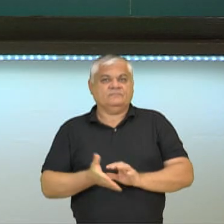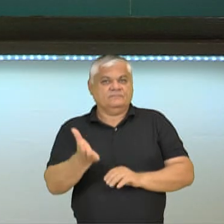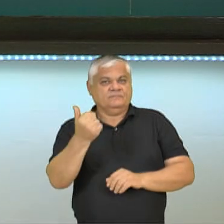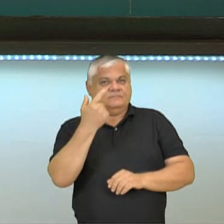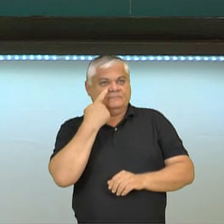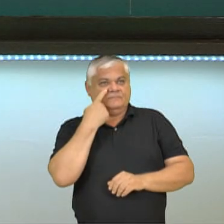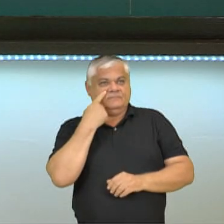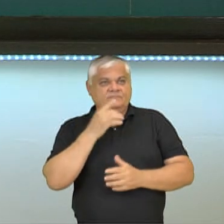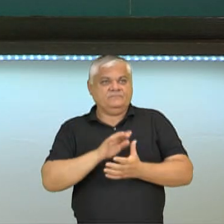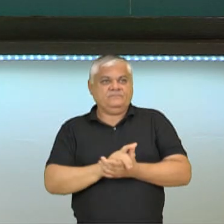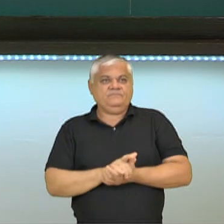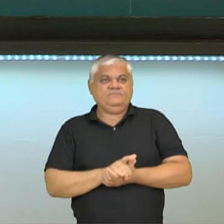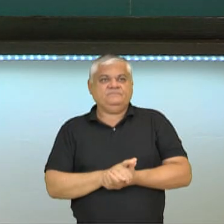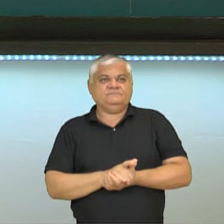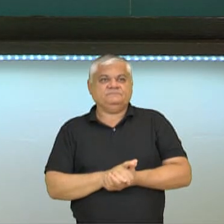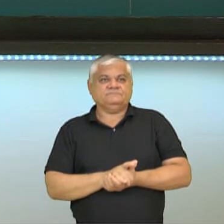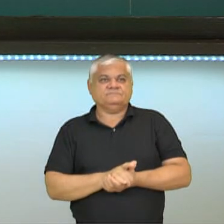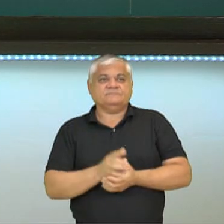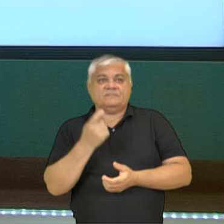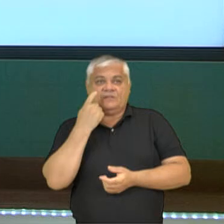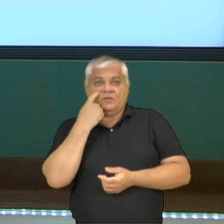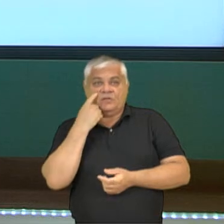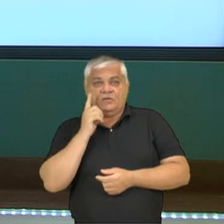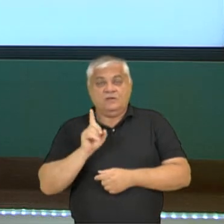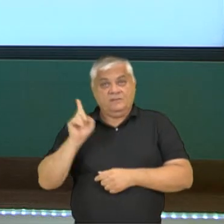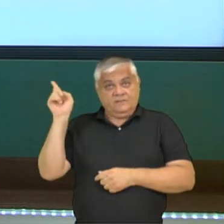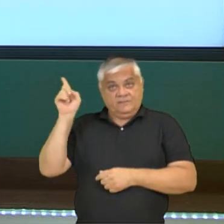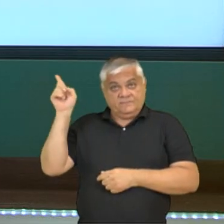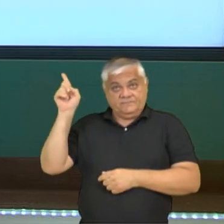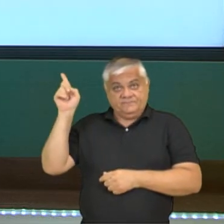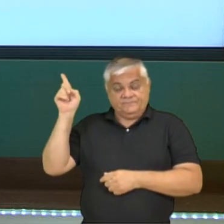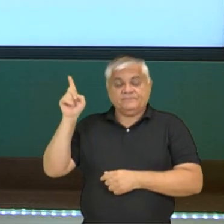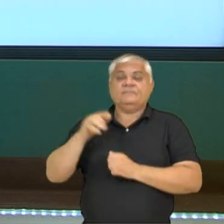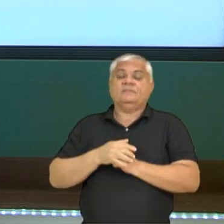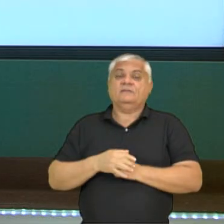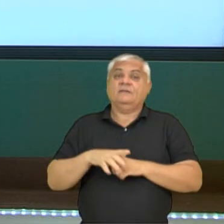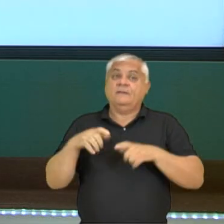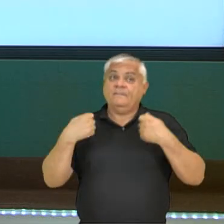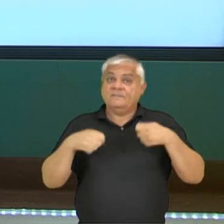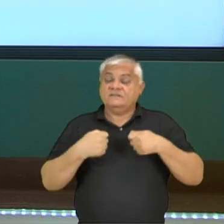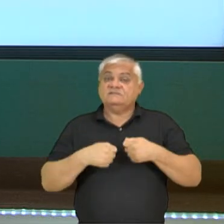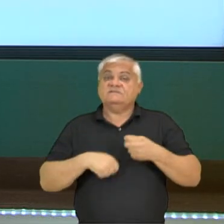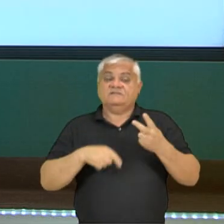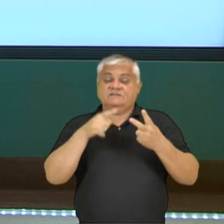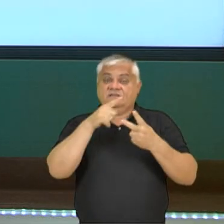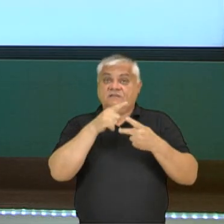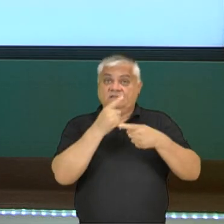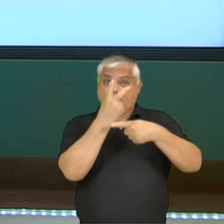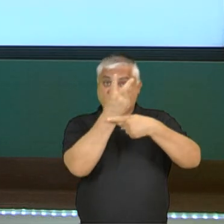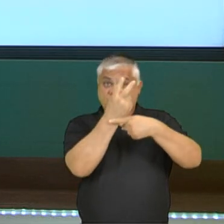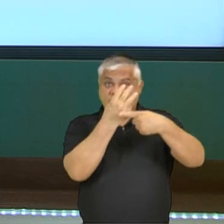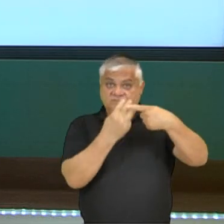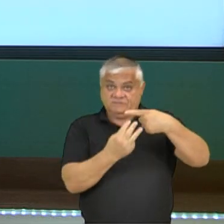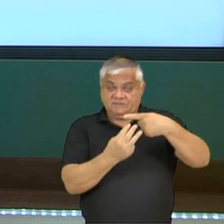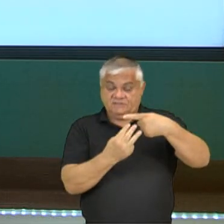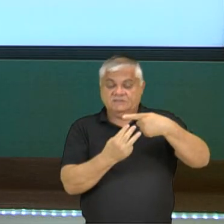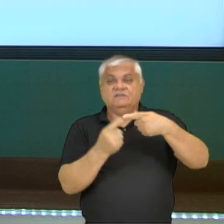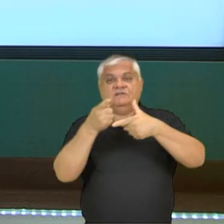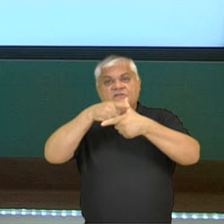Vamos lá? Então, veja, nesse exercício, nós temos que fazer 2/3 dividido por